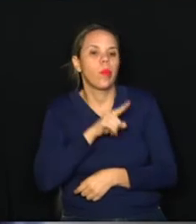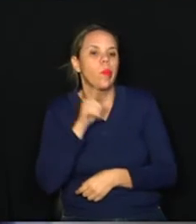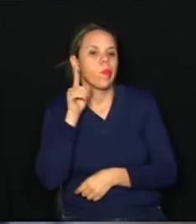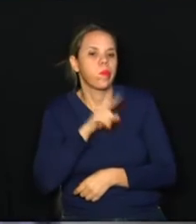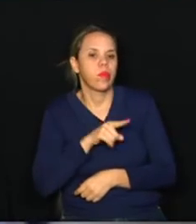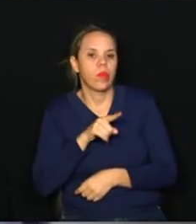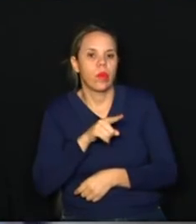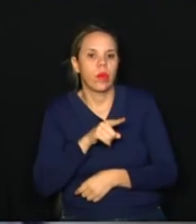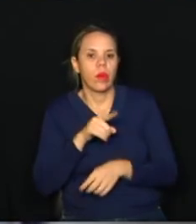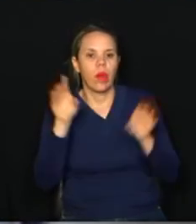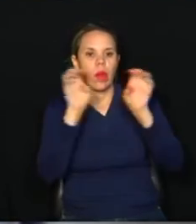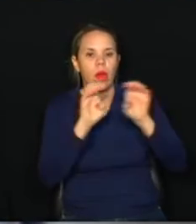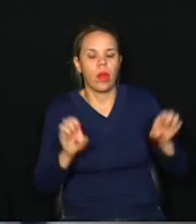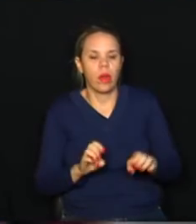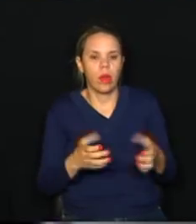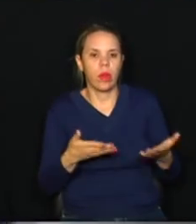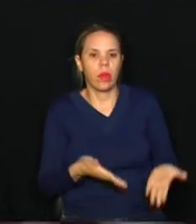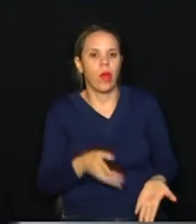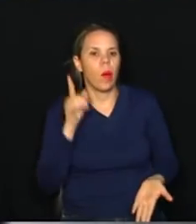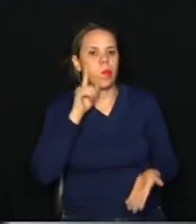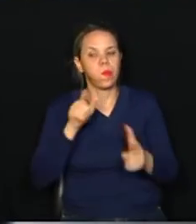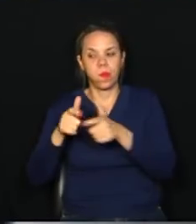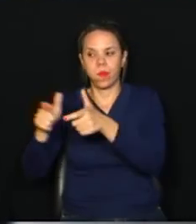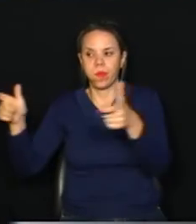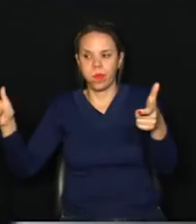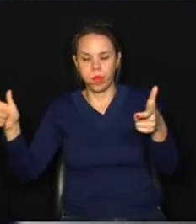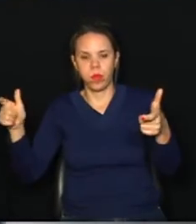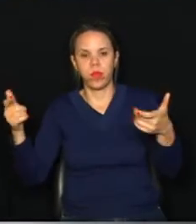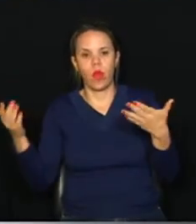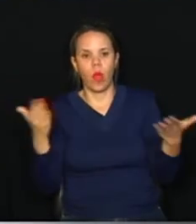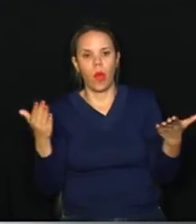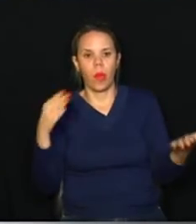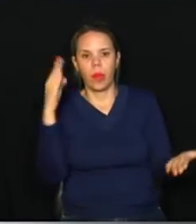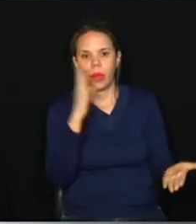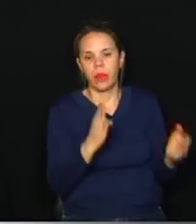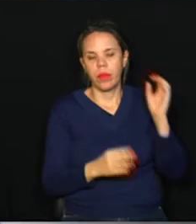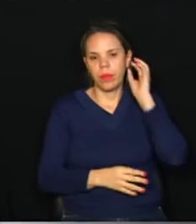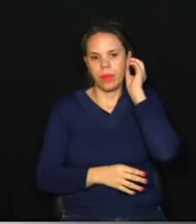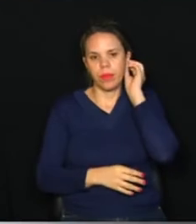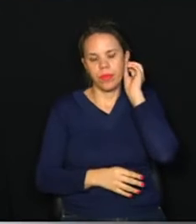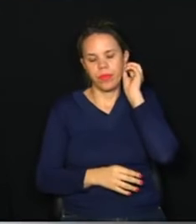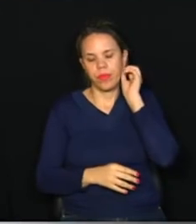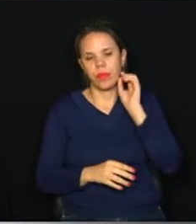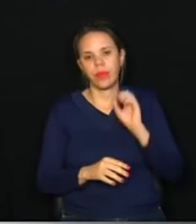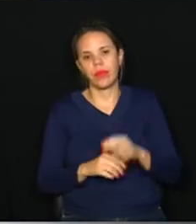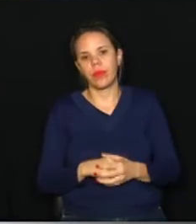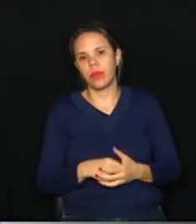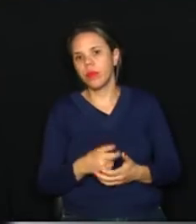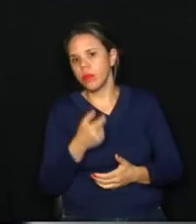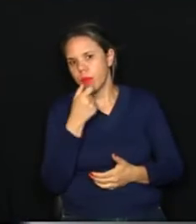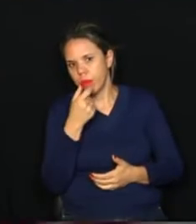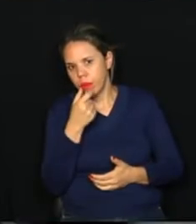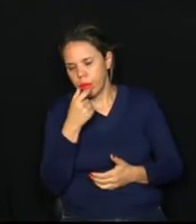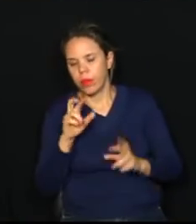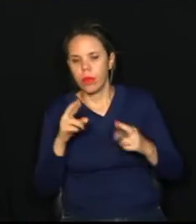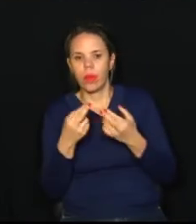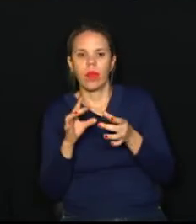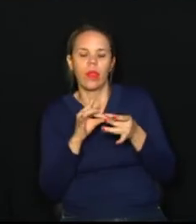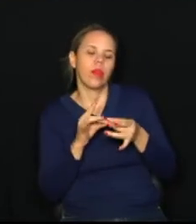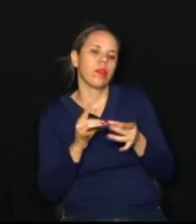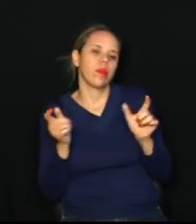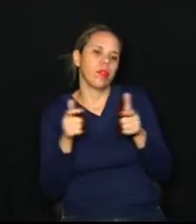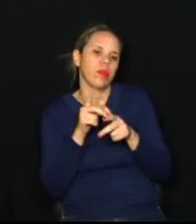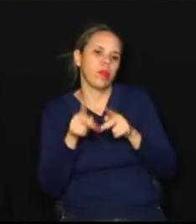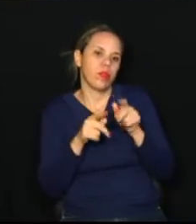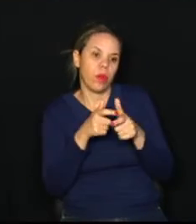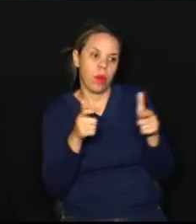A estrutura estatal americana é maior do que a estrutura a do Reino Unido, com muito menos gente, é maior. Dá exemplo que